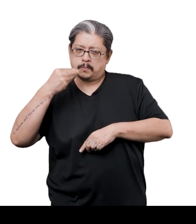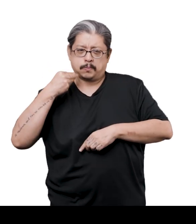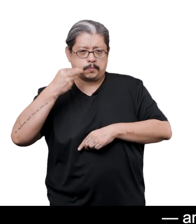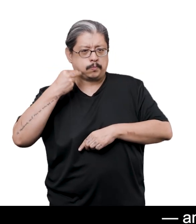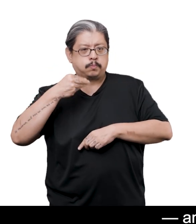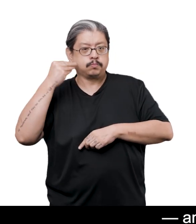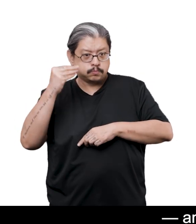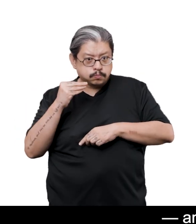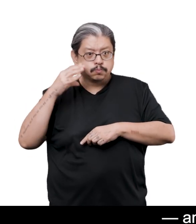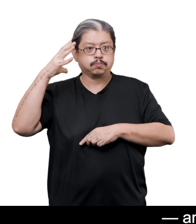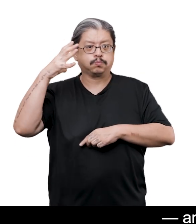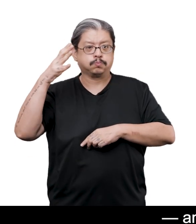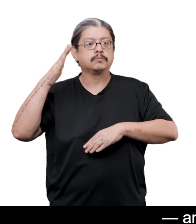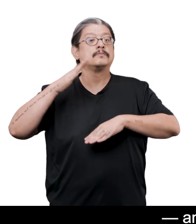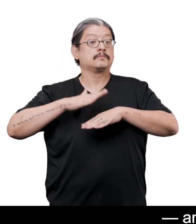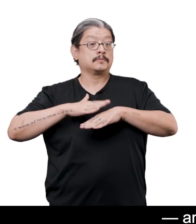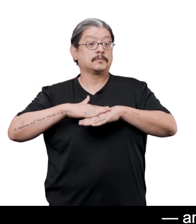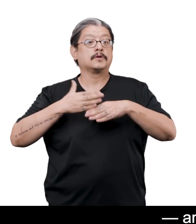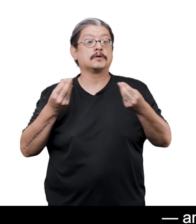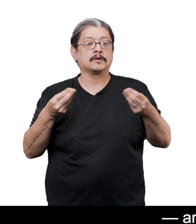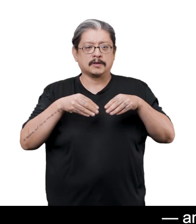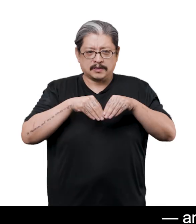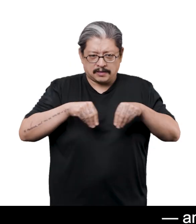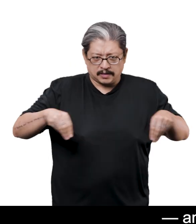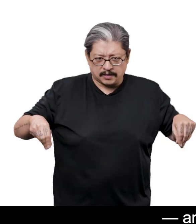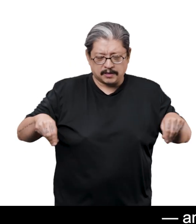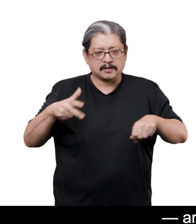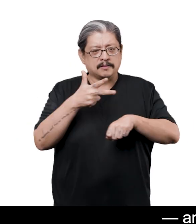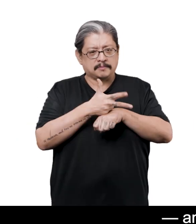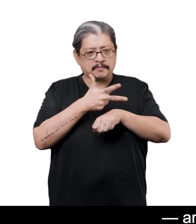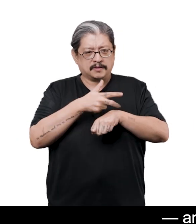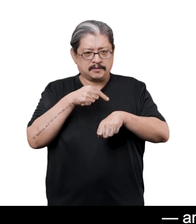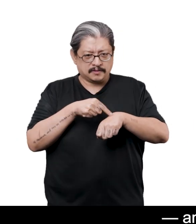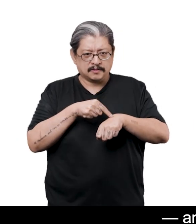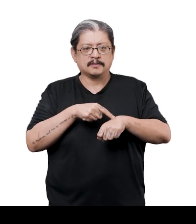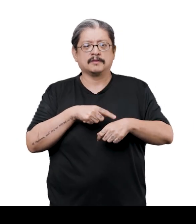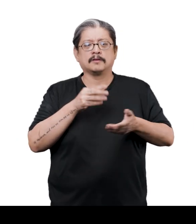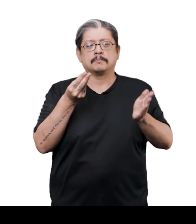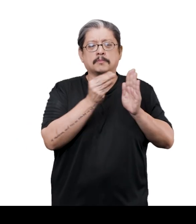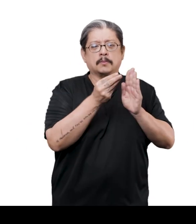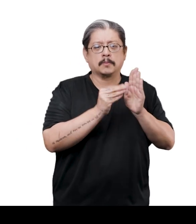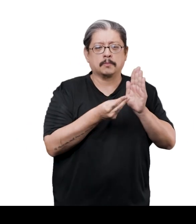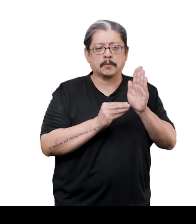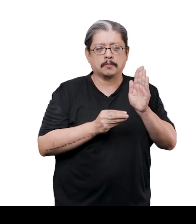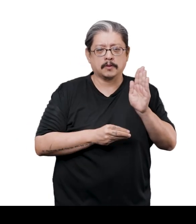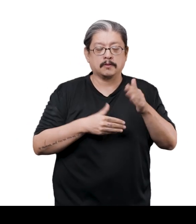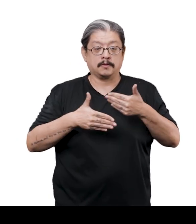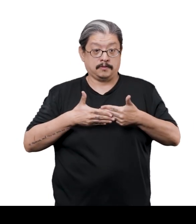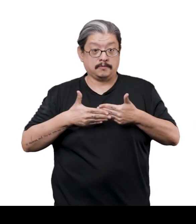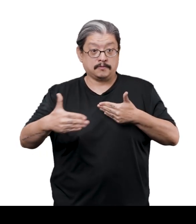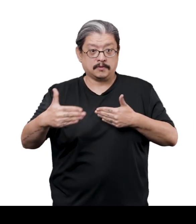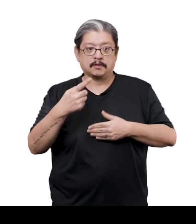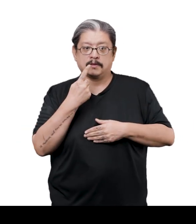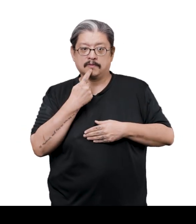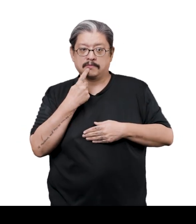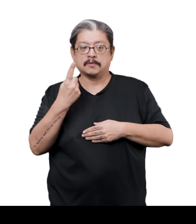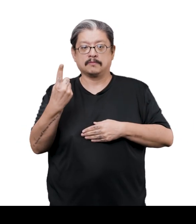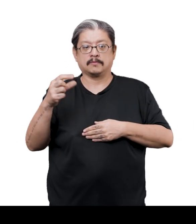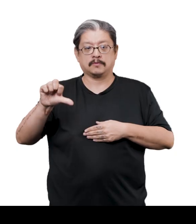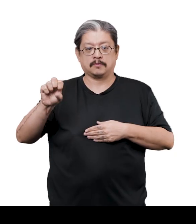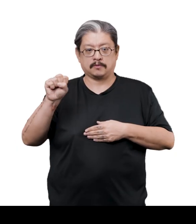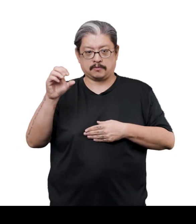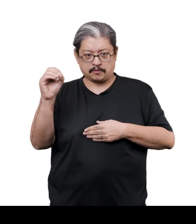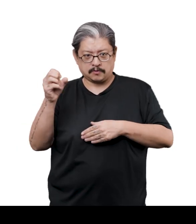acúmulo, antes desenvolvidas com a aplicação de terra e pedra nos painéis. A partir dos anos